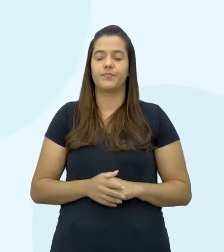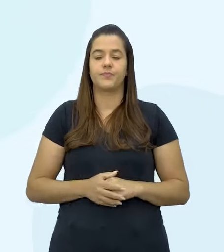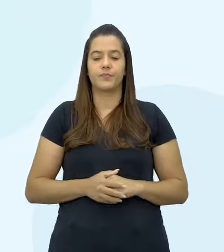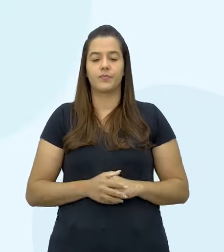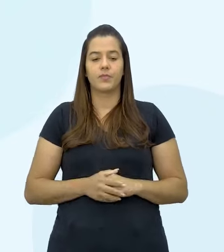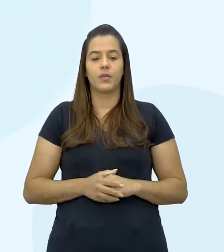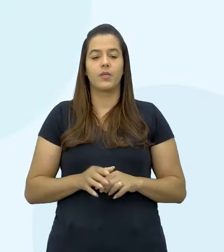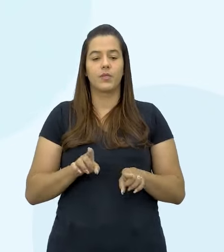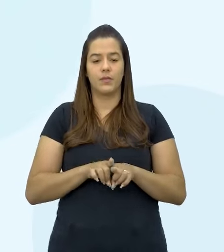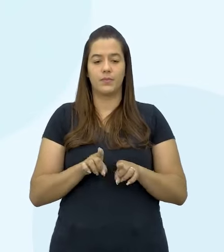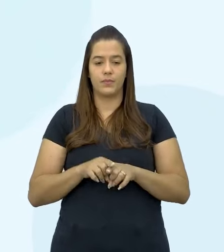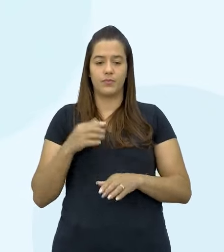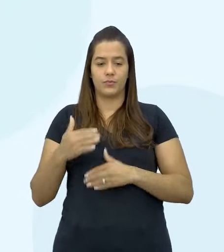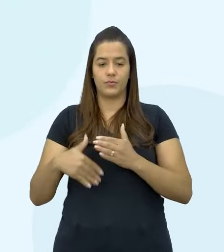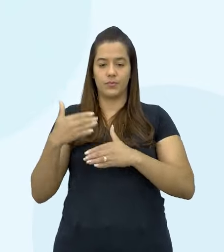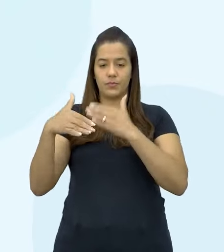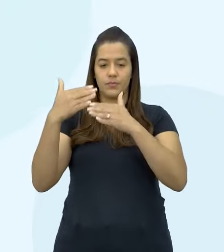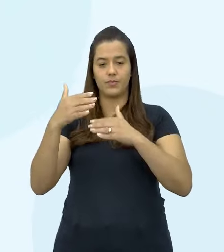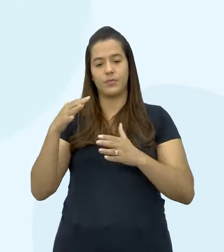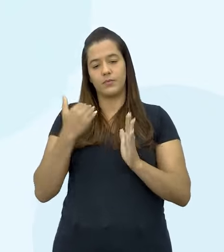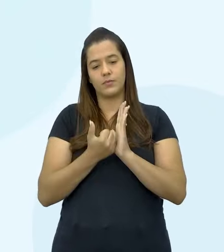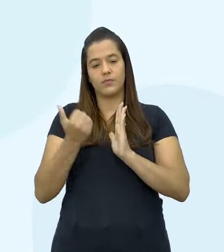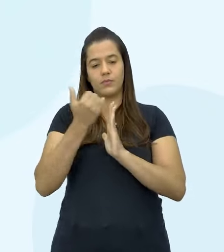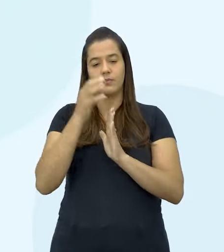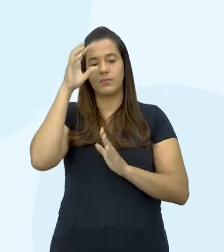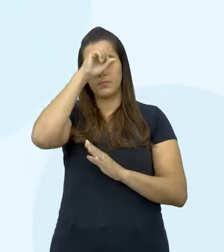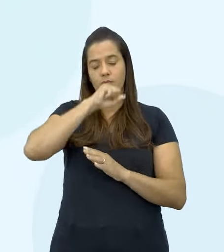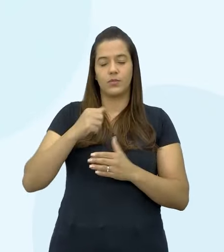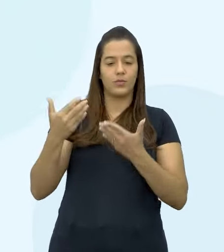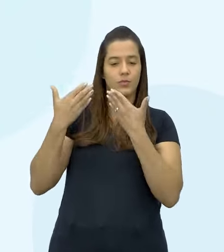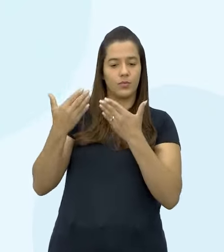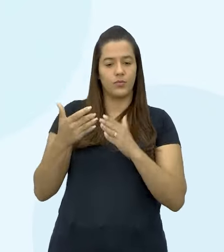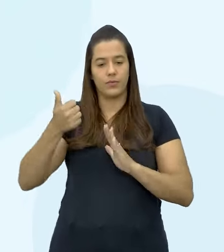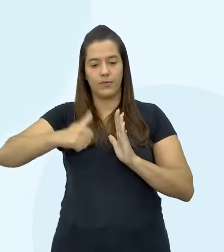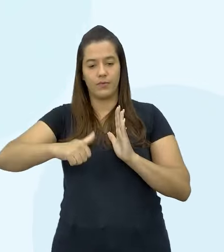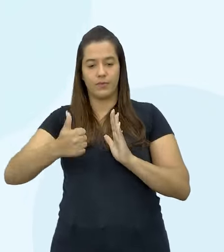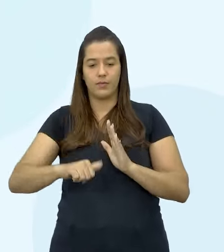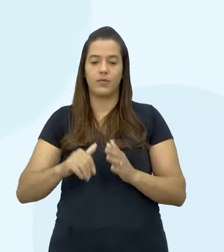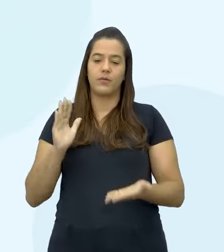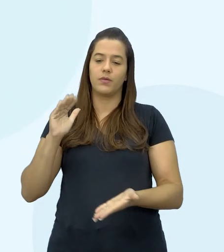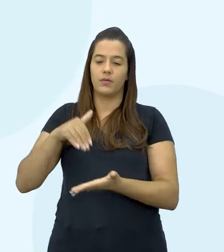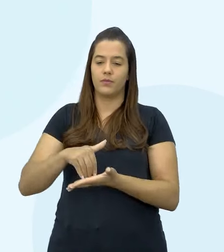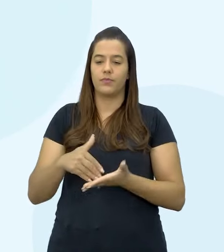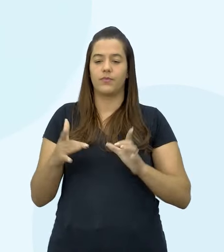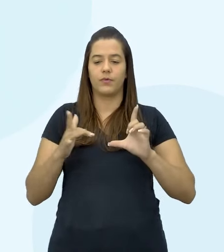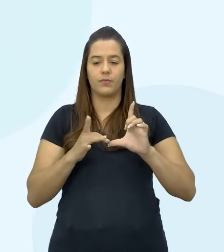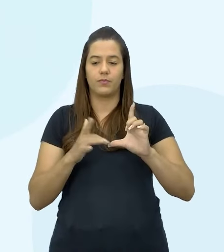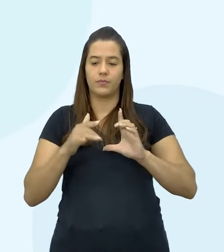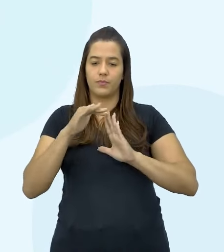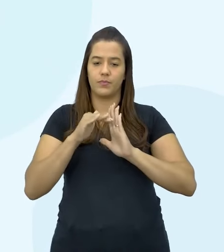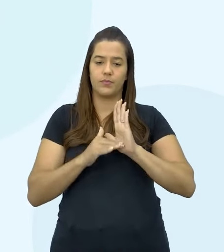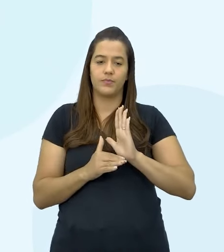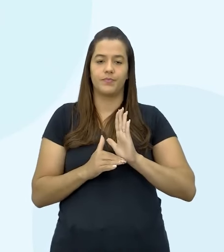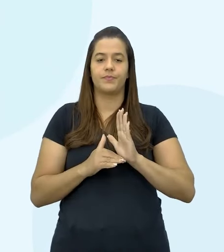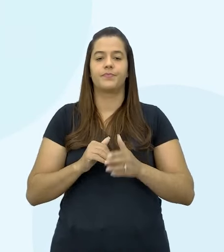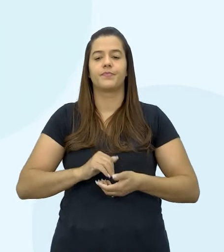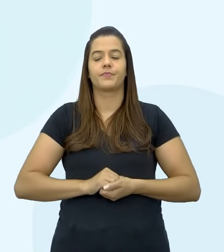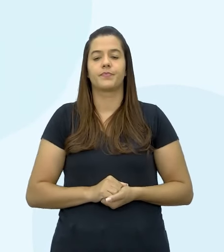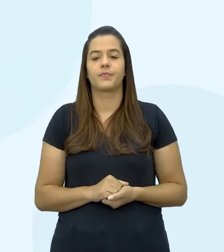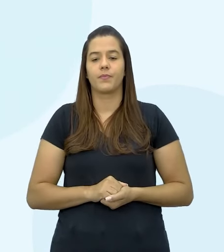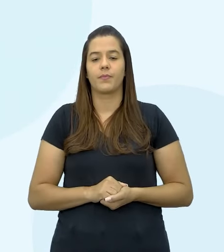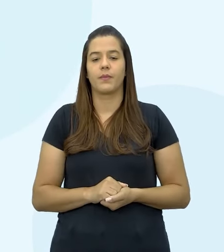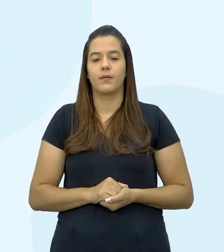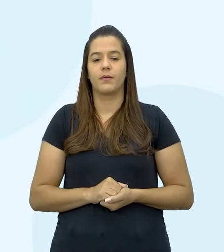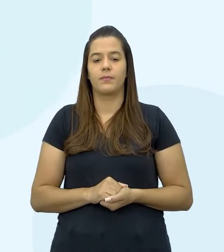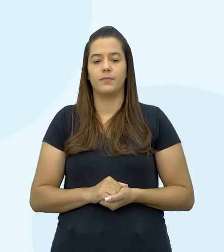os nossos desdobramentos, fazer um saiba mais, dúvidas e avaliação e, por fim, as nossas referências. Então vocês estão vendo